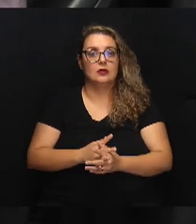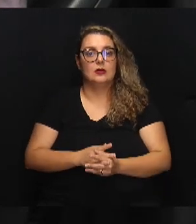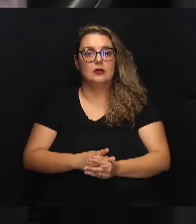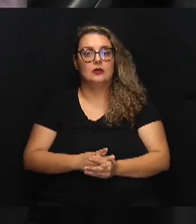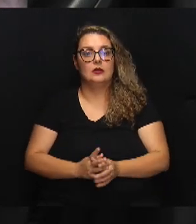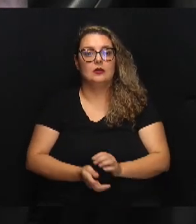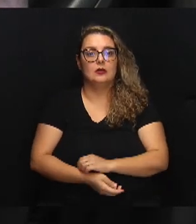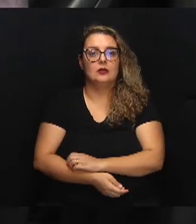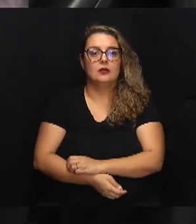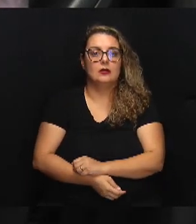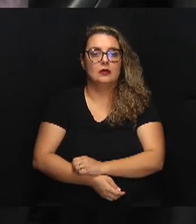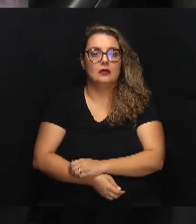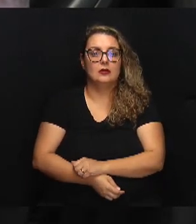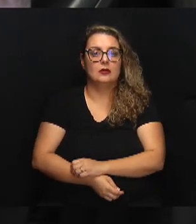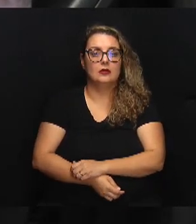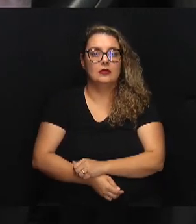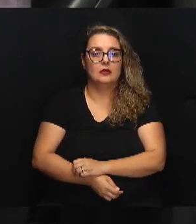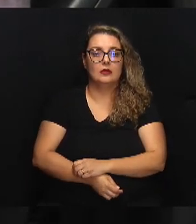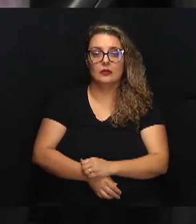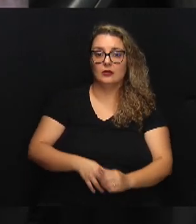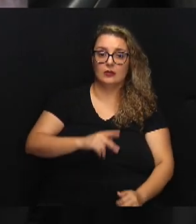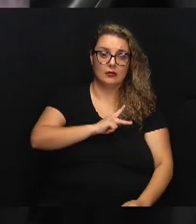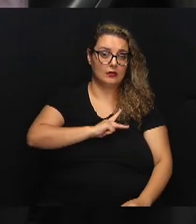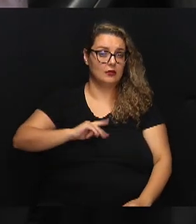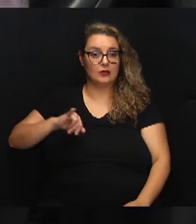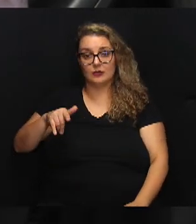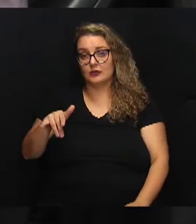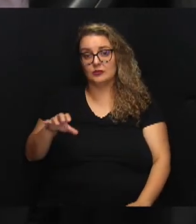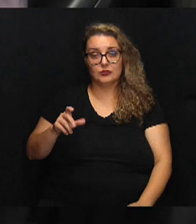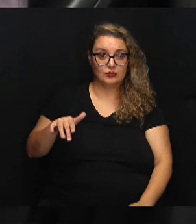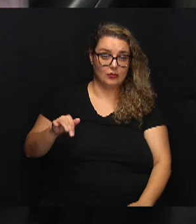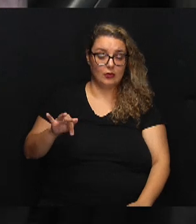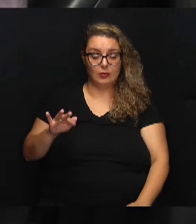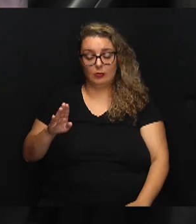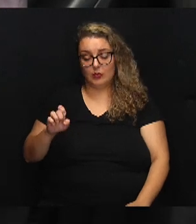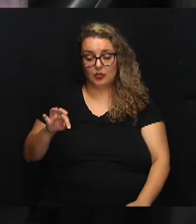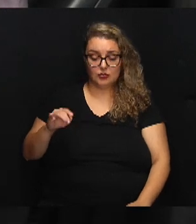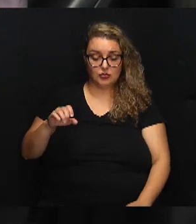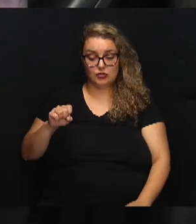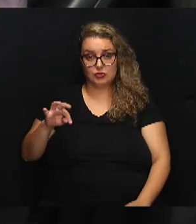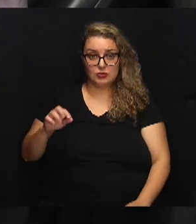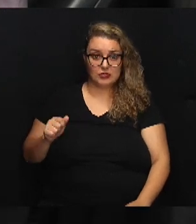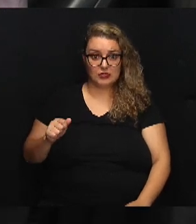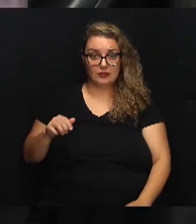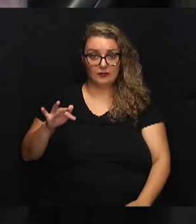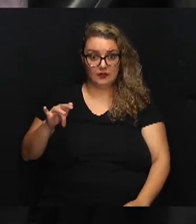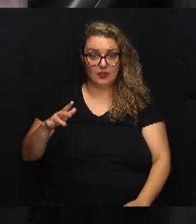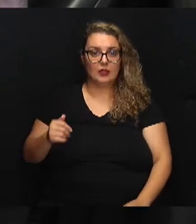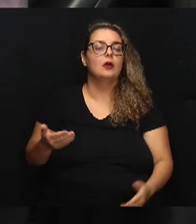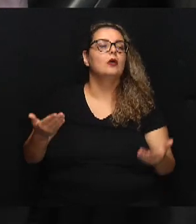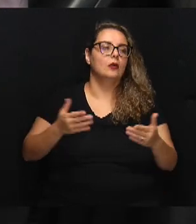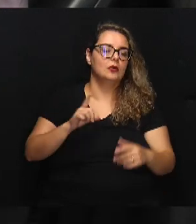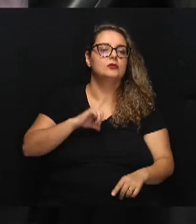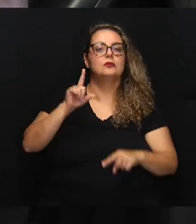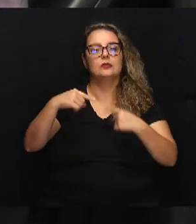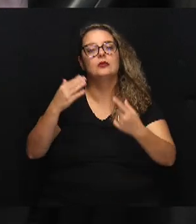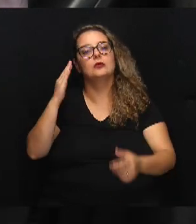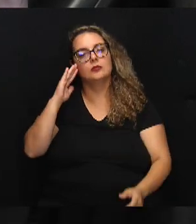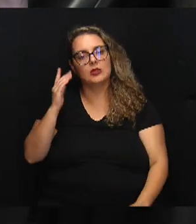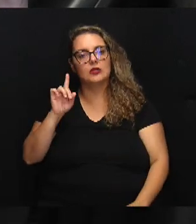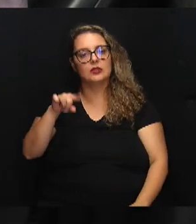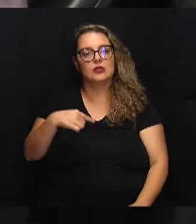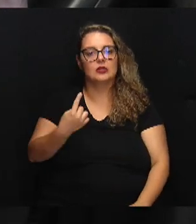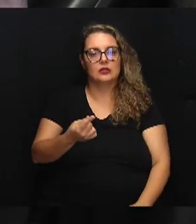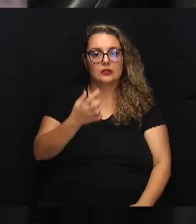assim, o presidente João Batista Figueiredo, que era a questão do SB, hoje a gente tem outro entendimento, mas depois